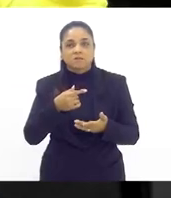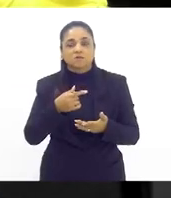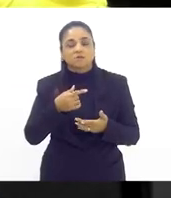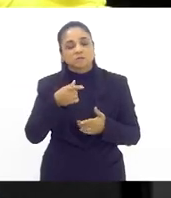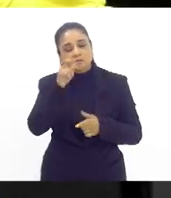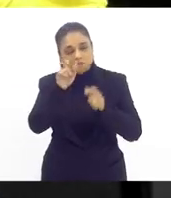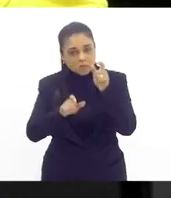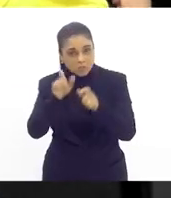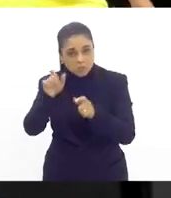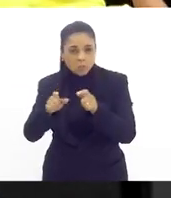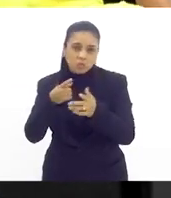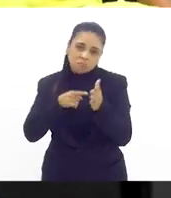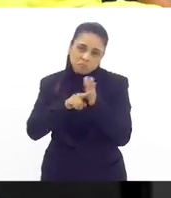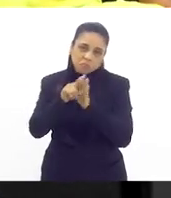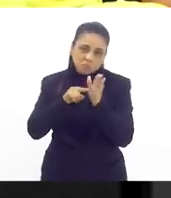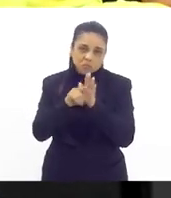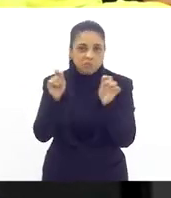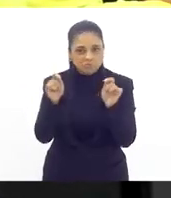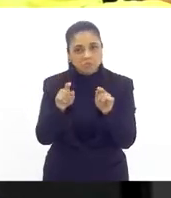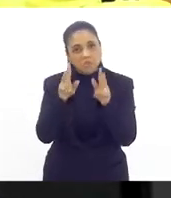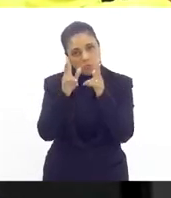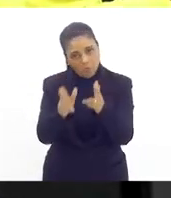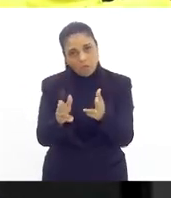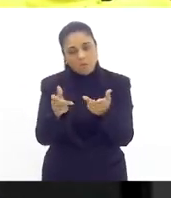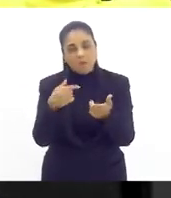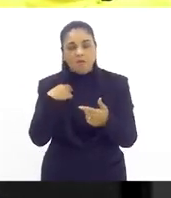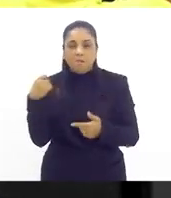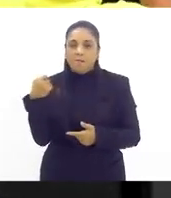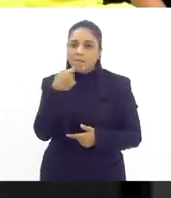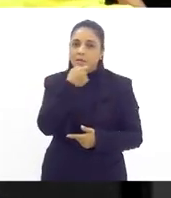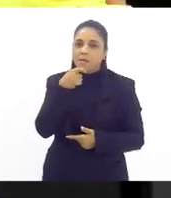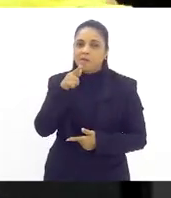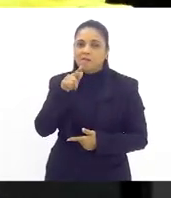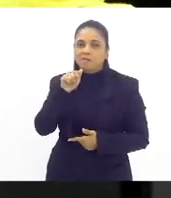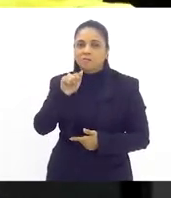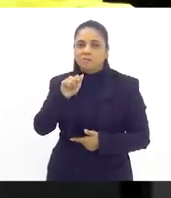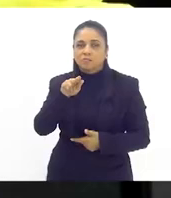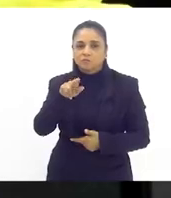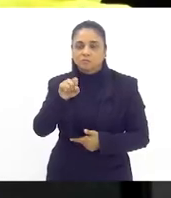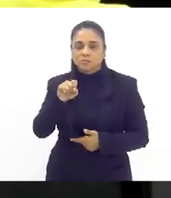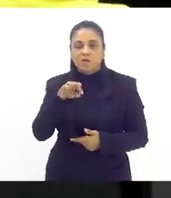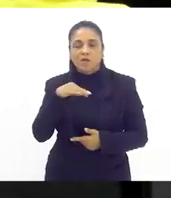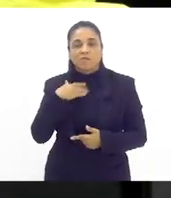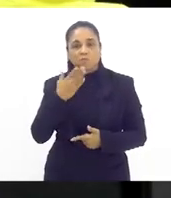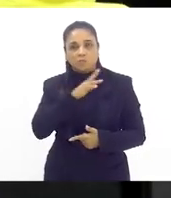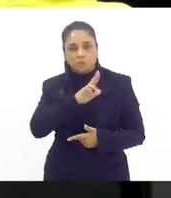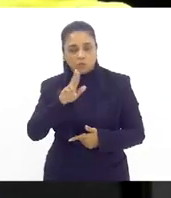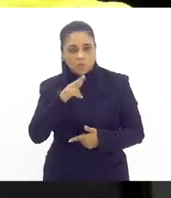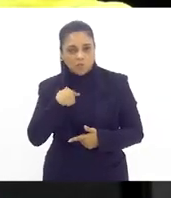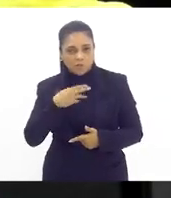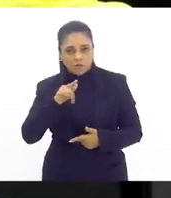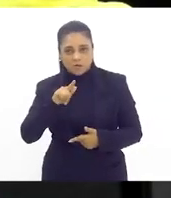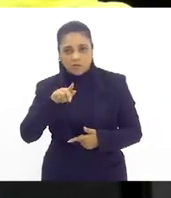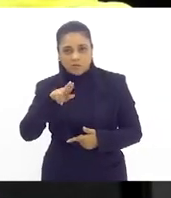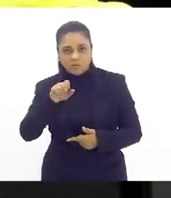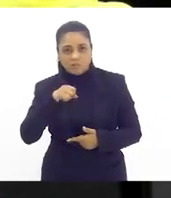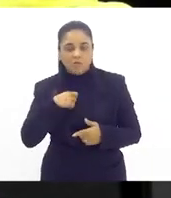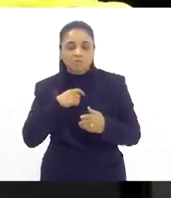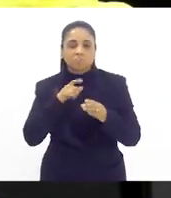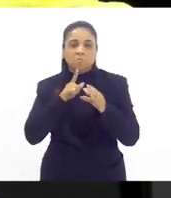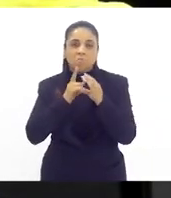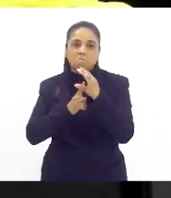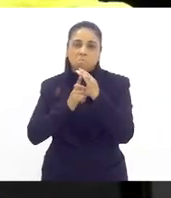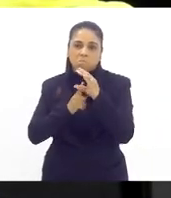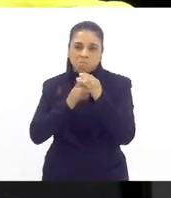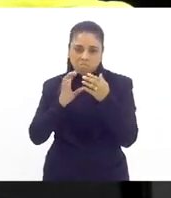podem fazer suas questões e perguntas Então vou passar para o Gustavo depois Natália de Castro Meu nome é Gustavo Monlevade eu sou militante do Partido Comunista